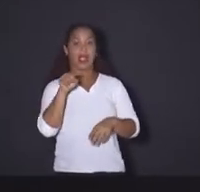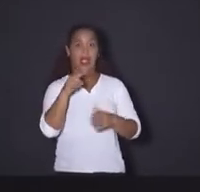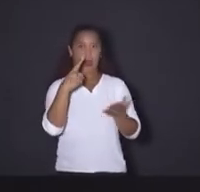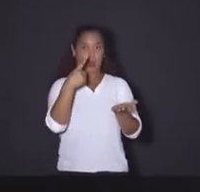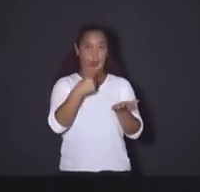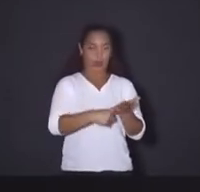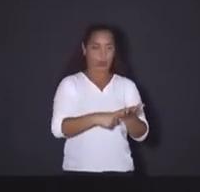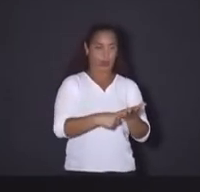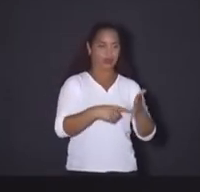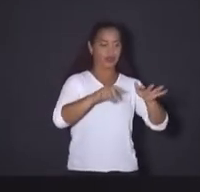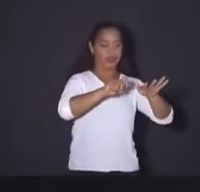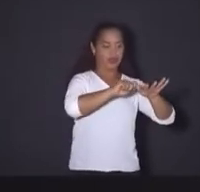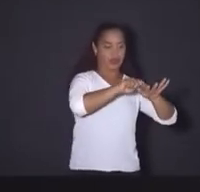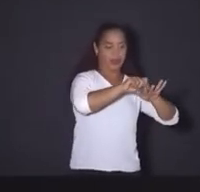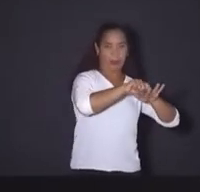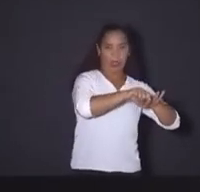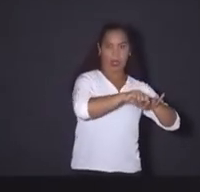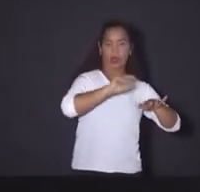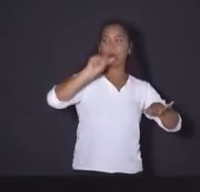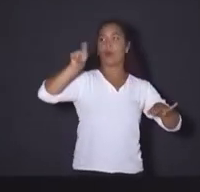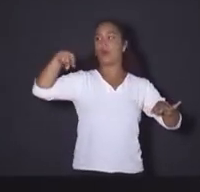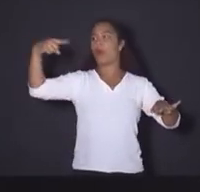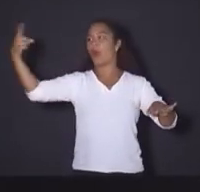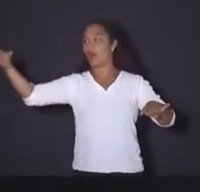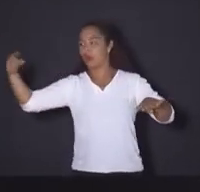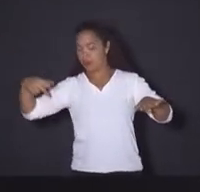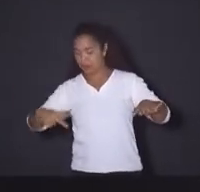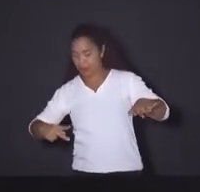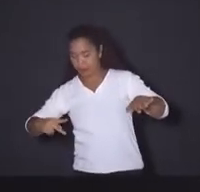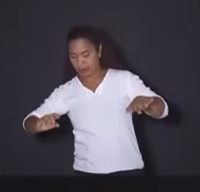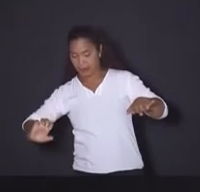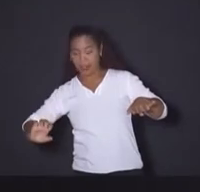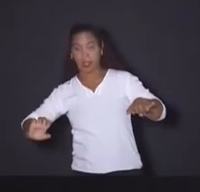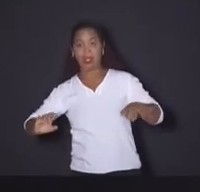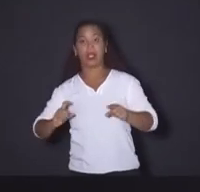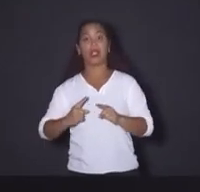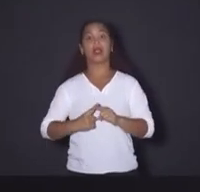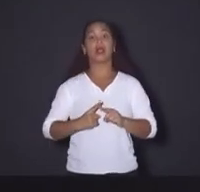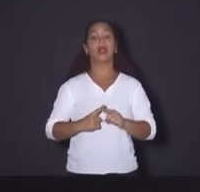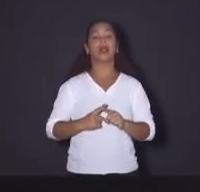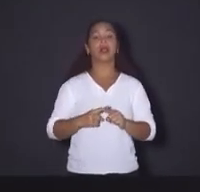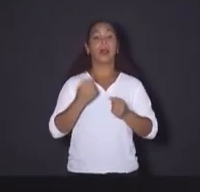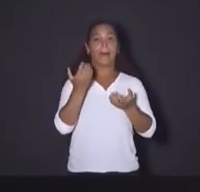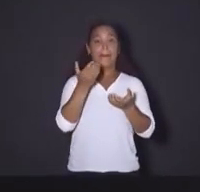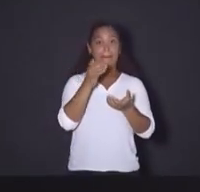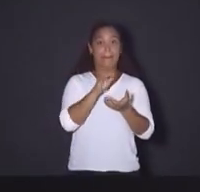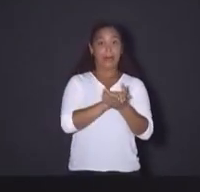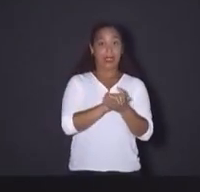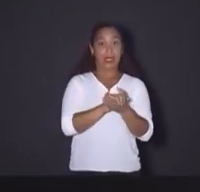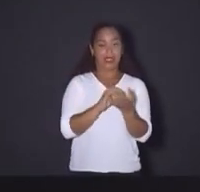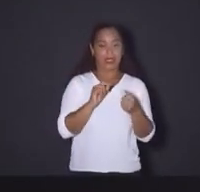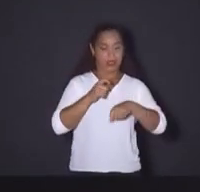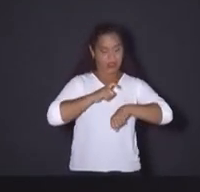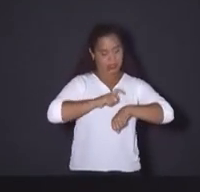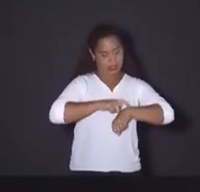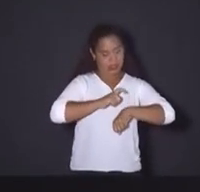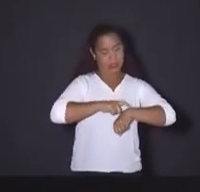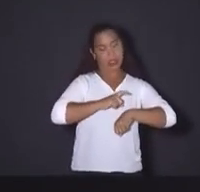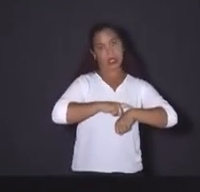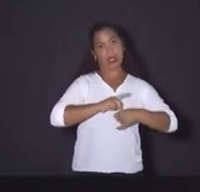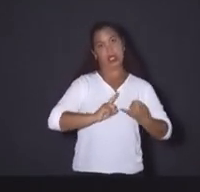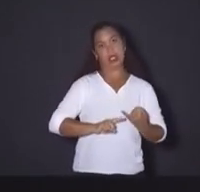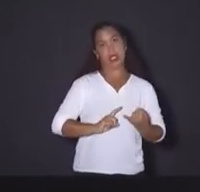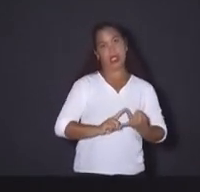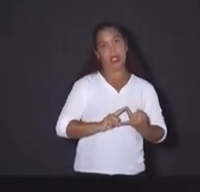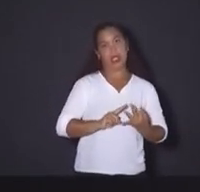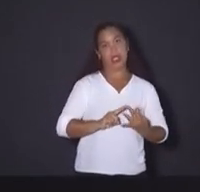fazer a mão e outro dia diferente para fazer o pé, porque o marido contava o tempo que ela estava fora de casa.